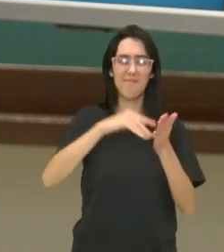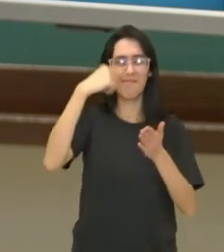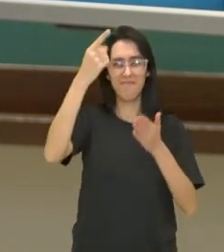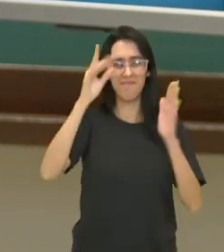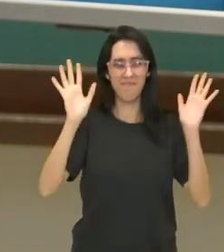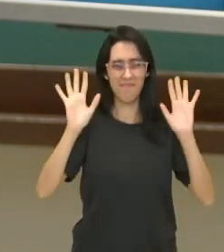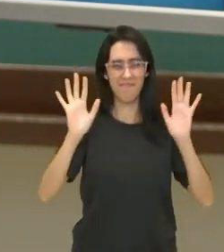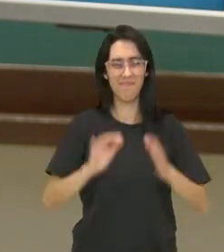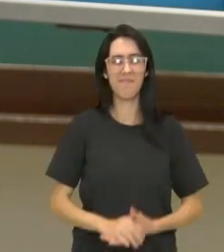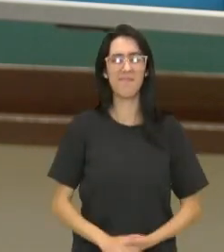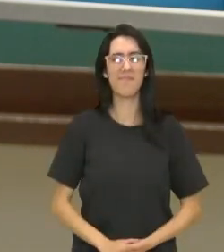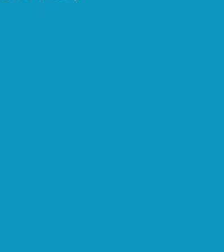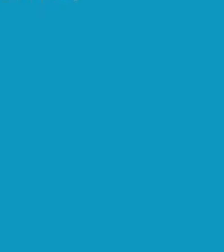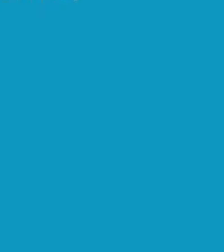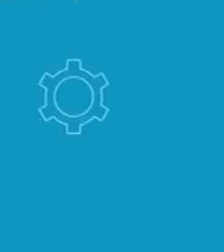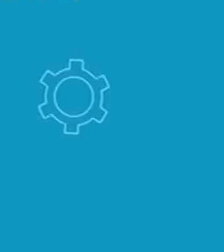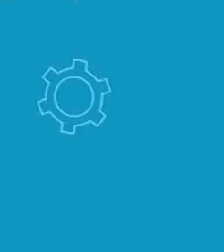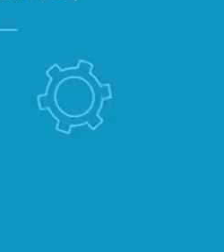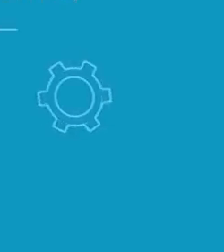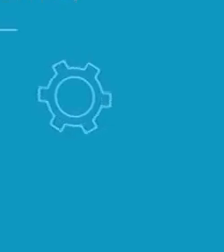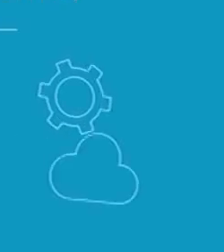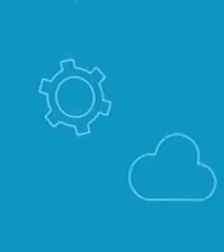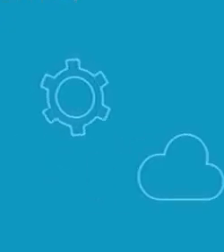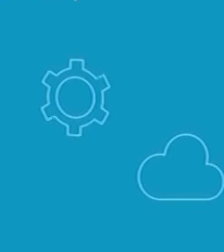até breve E aí